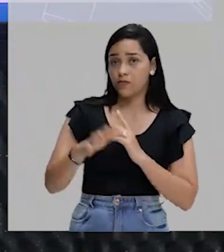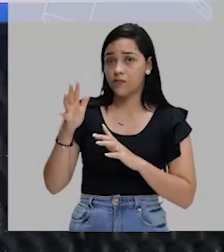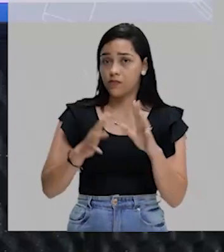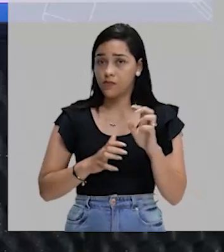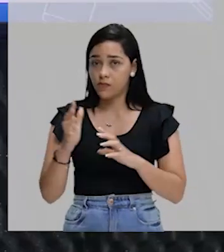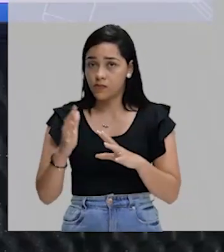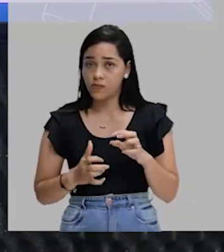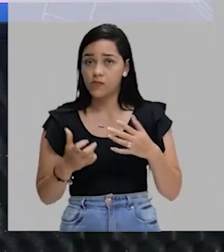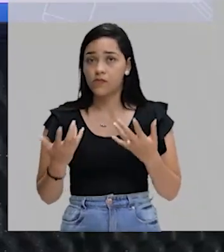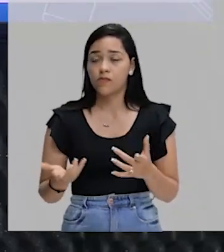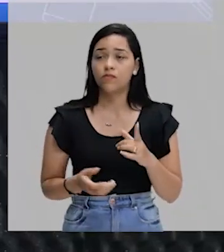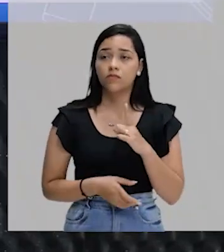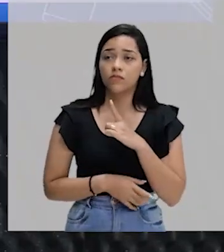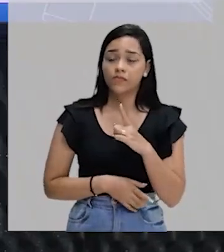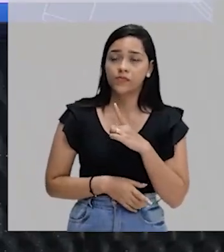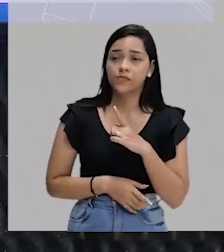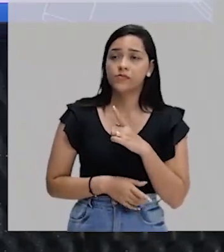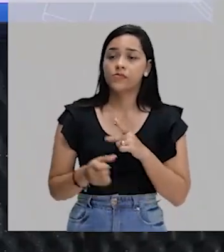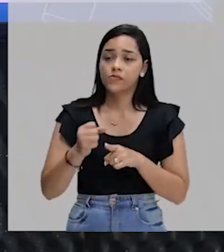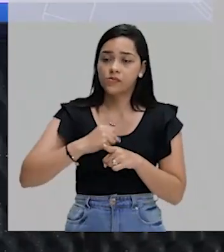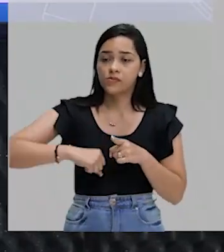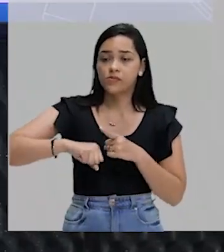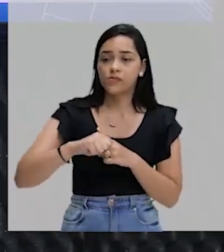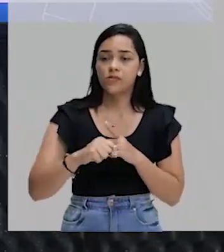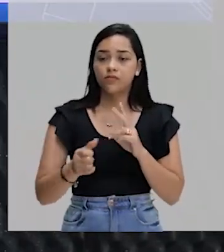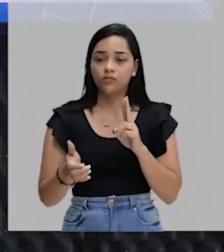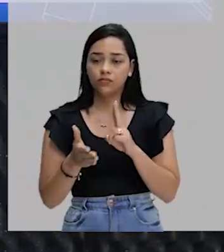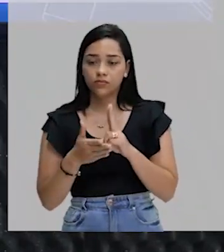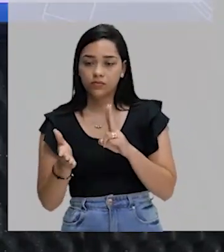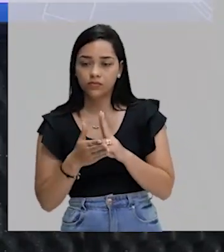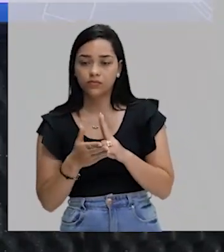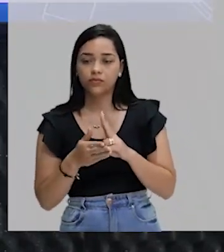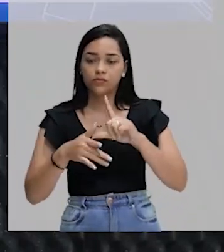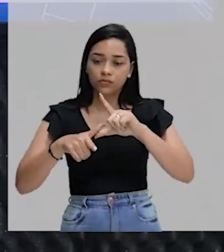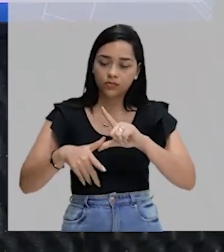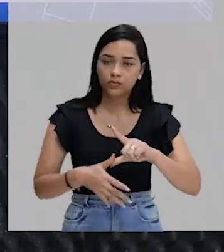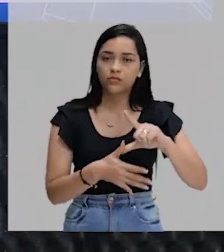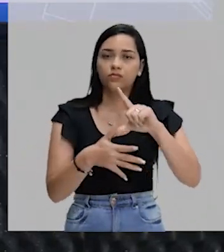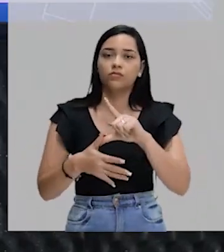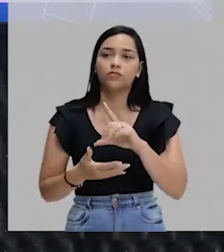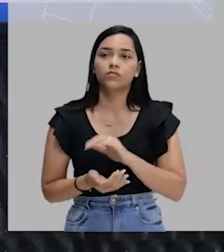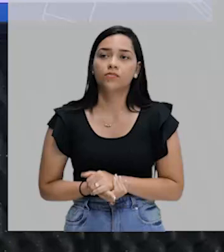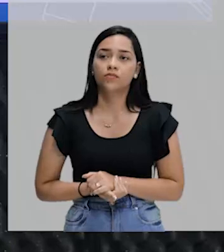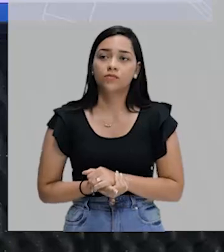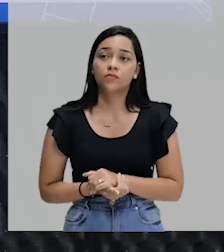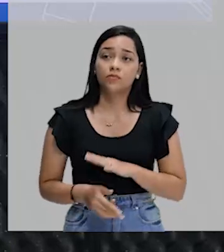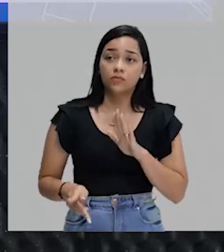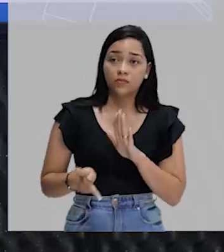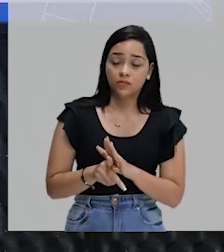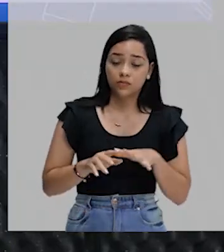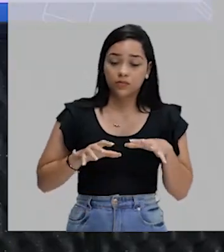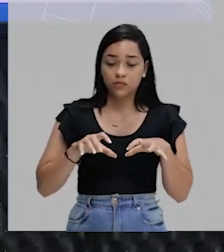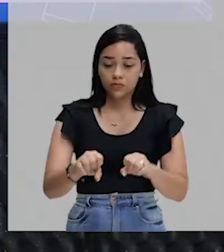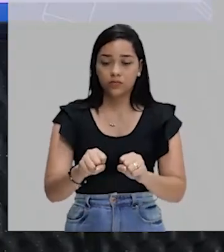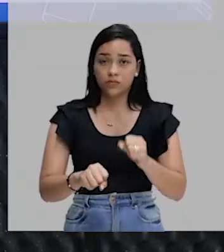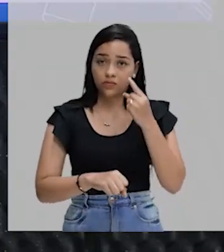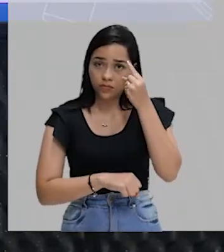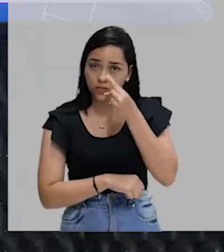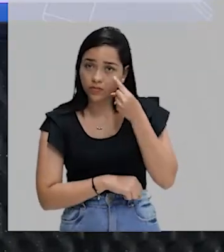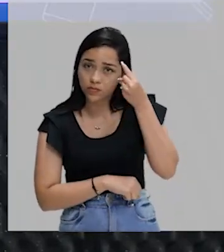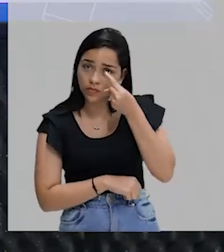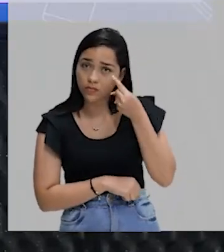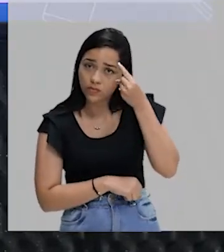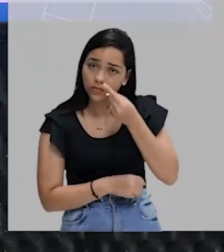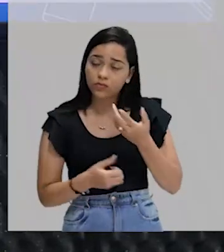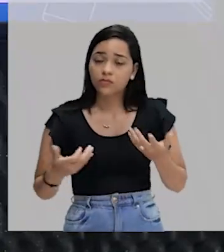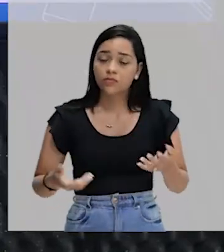conflitos entre sociedades indígenas na América Latina, tanto na parte da colonização espanhola,